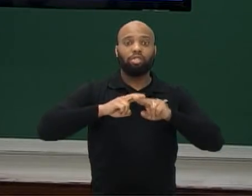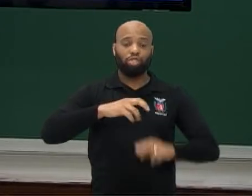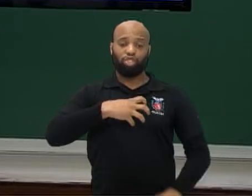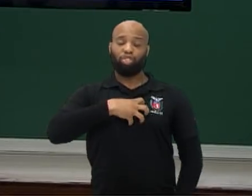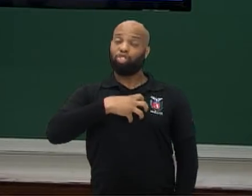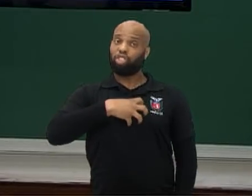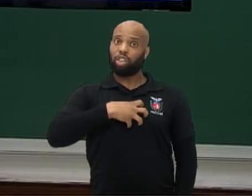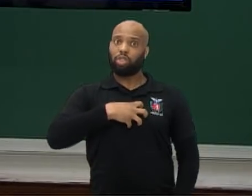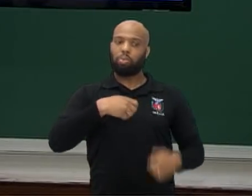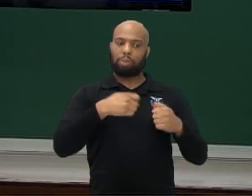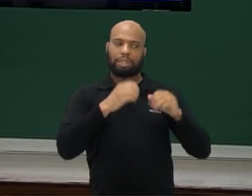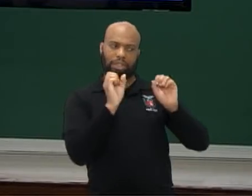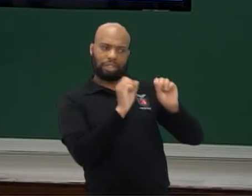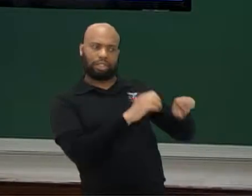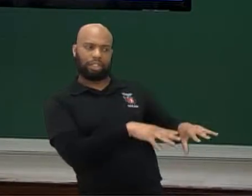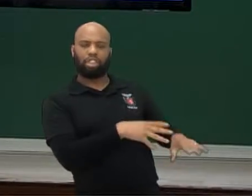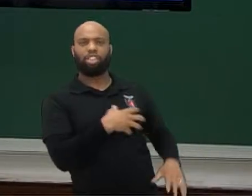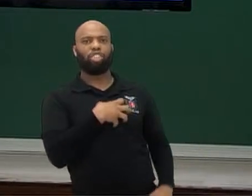tem que esquecer.